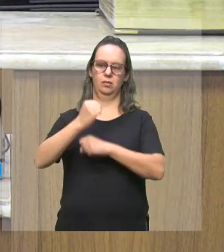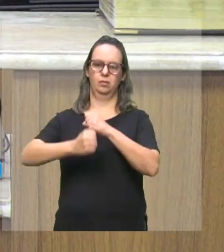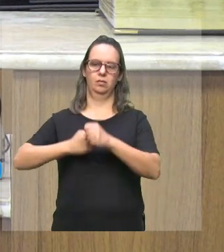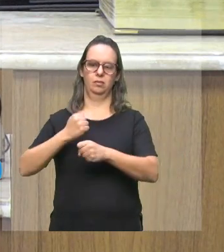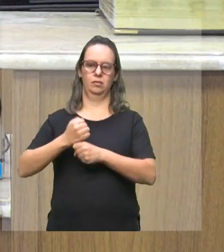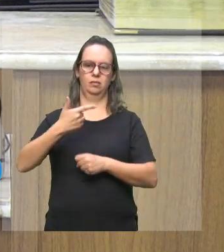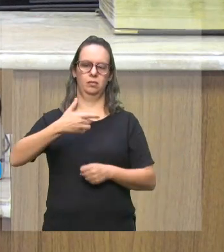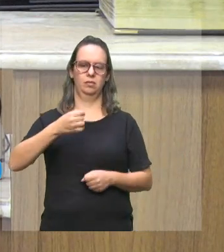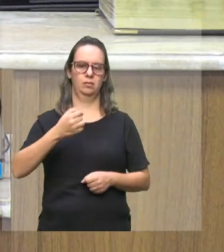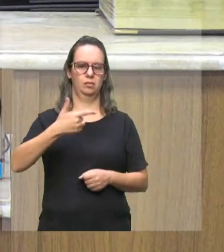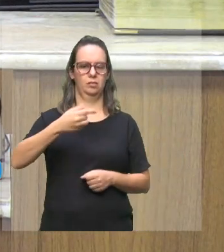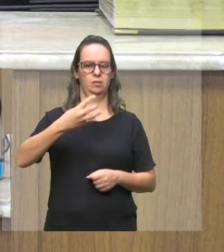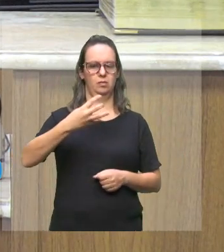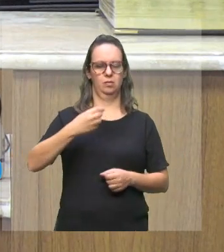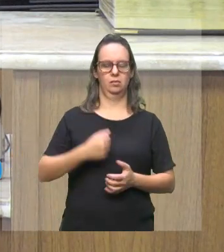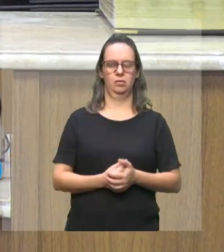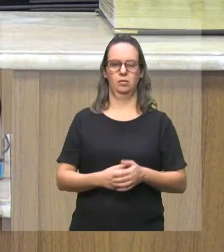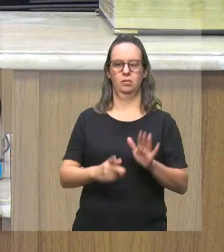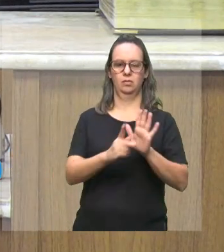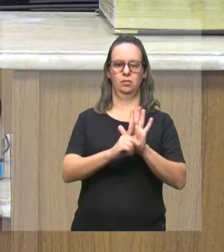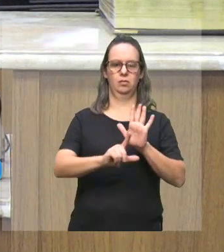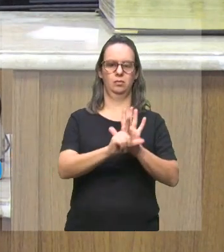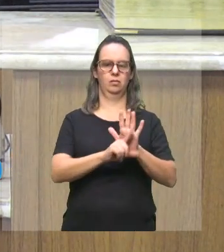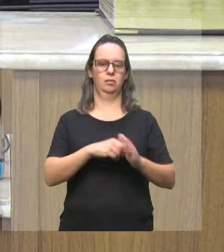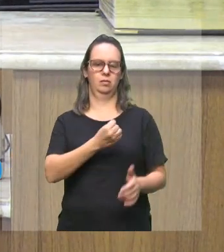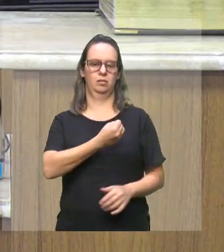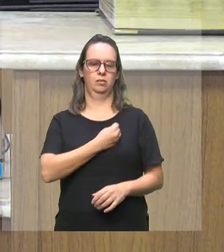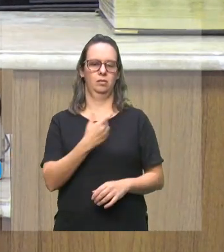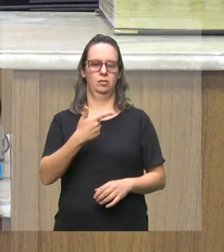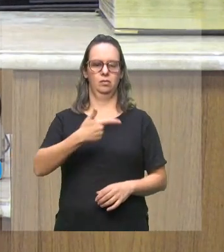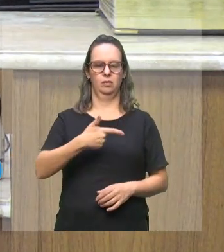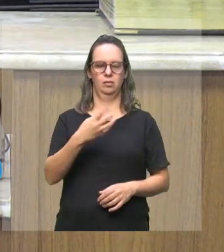2024. Projeto de lei número